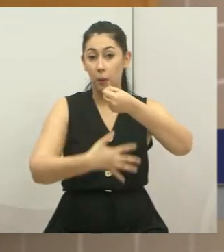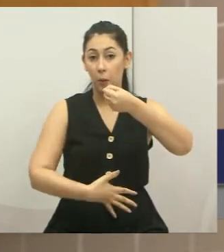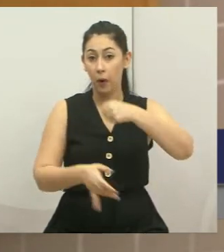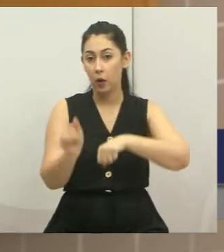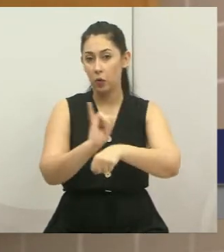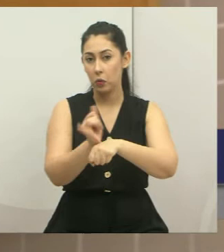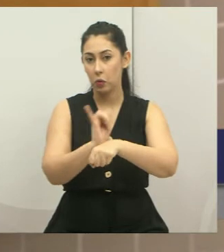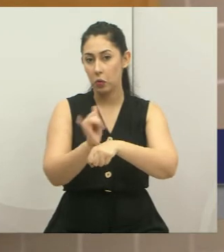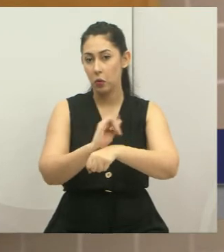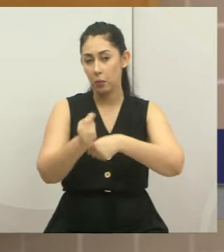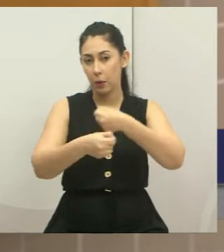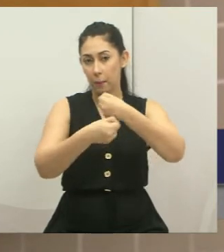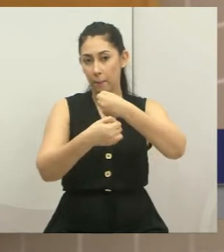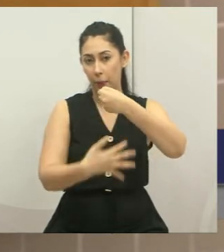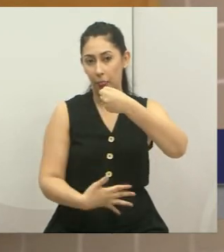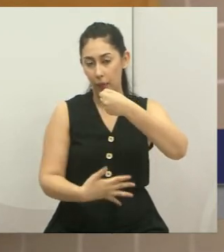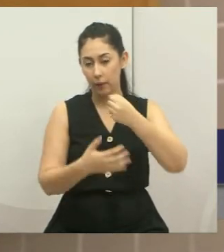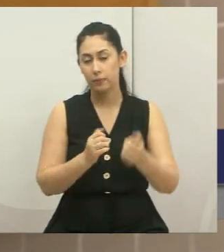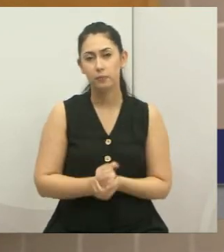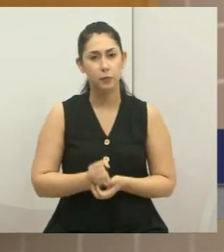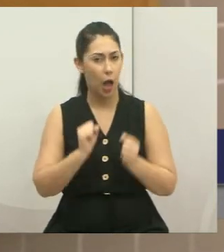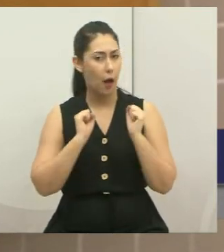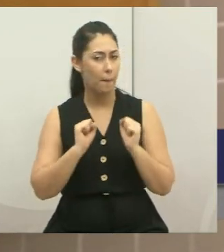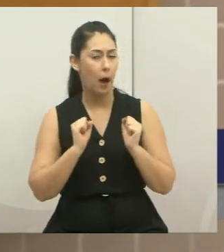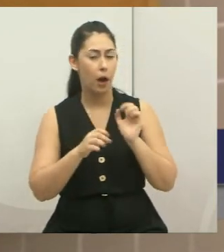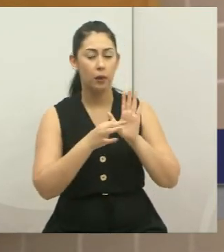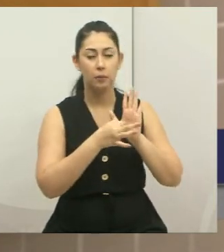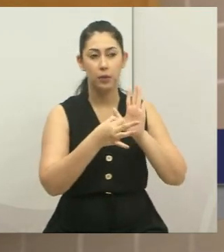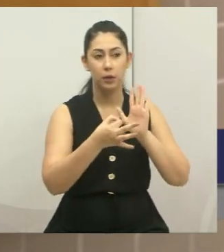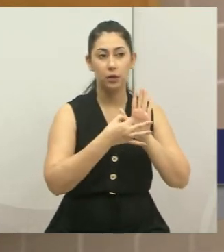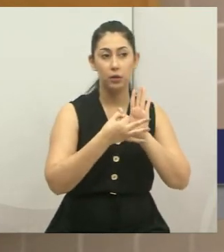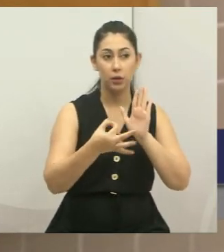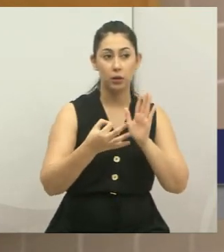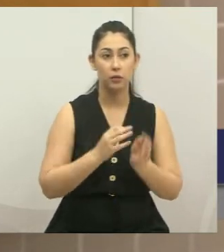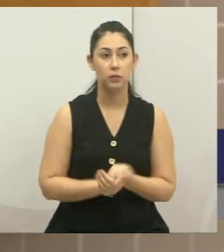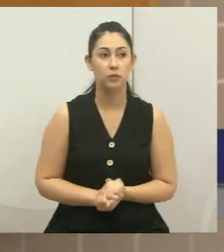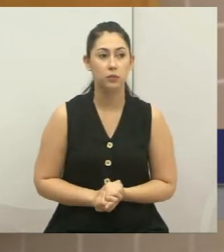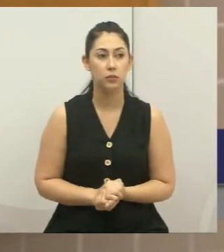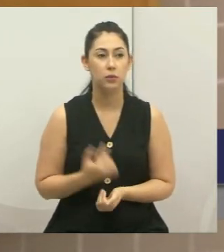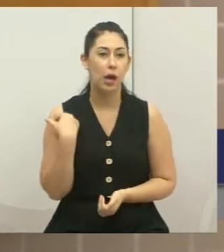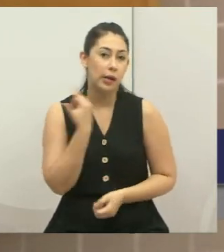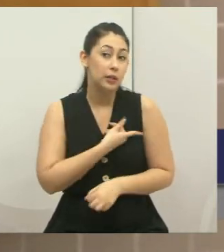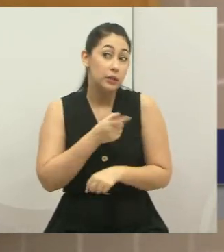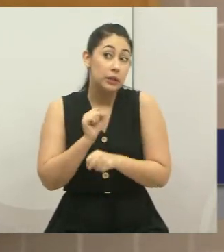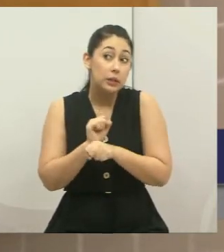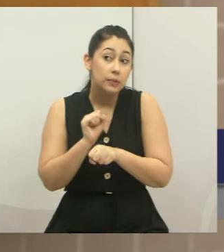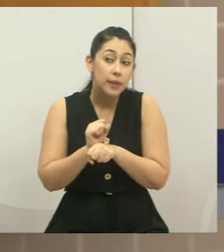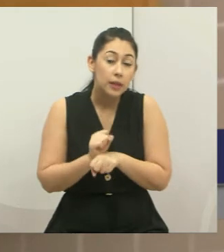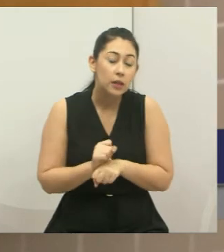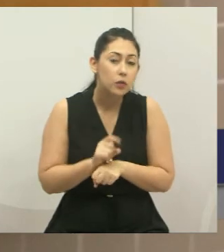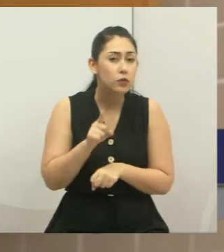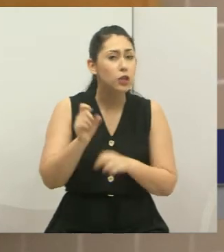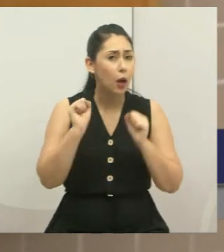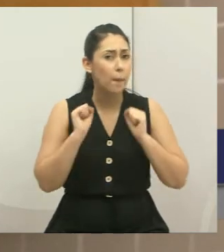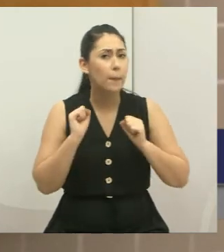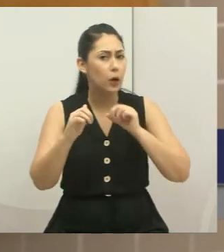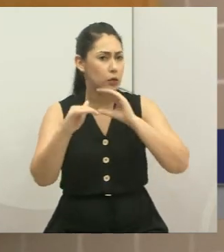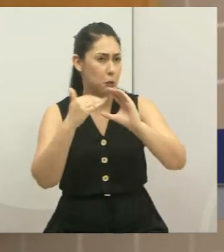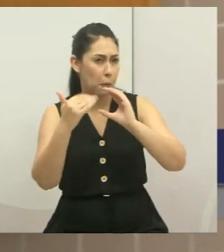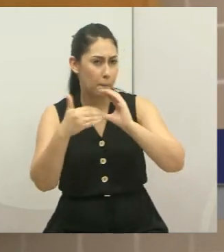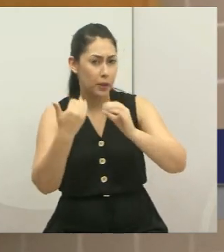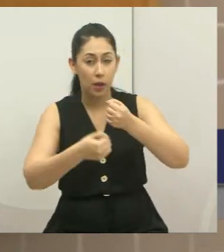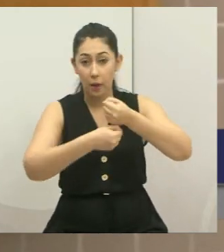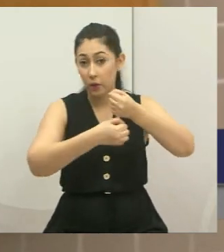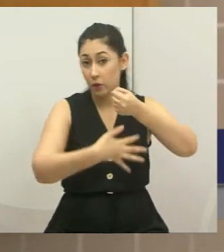YouTube. Tá? Então, deixa a sua manifestação, a gente dá agora uns segundos aqui, e você vai deixando a sua manifestação lá nos